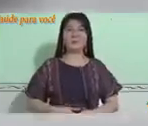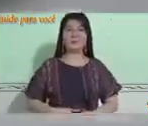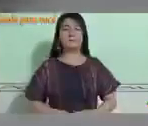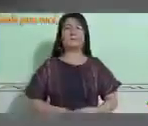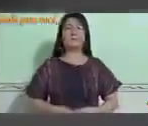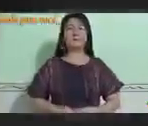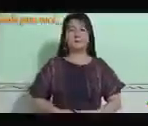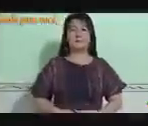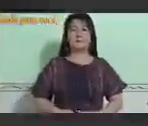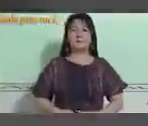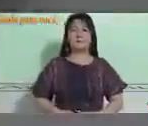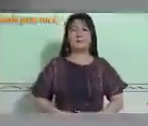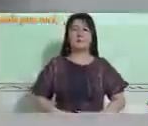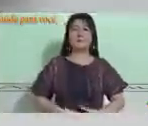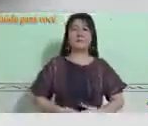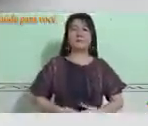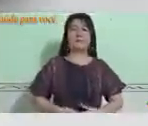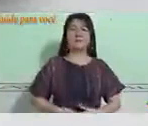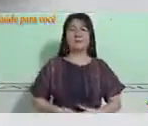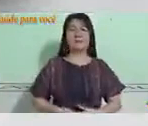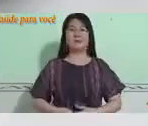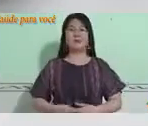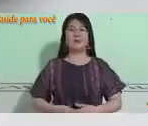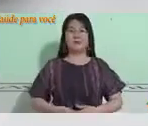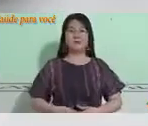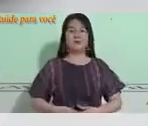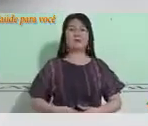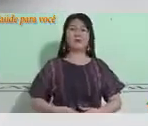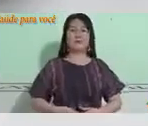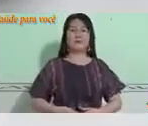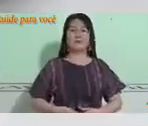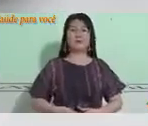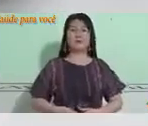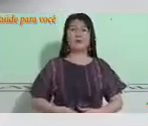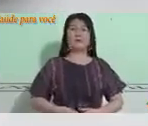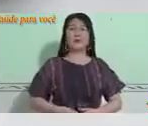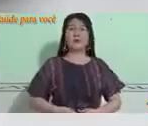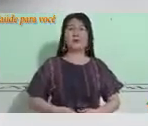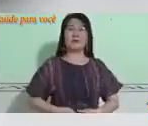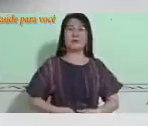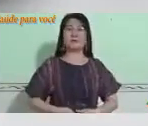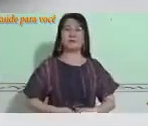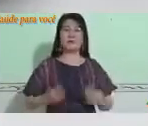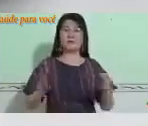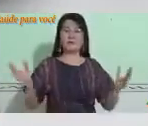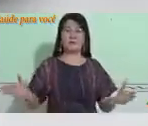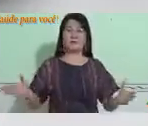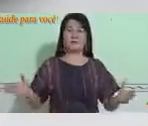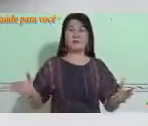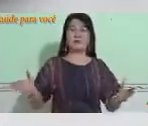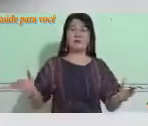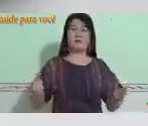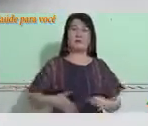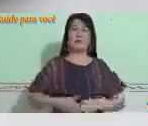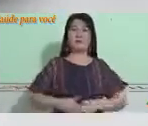remover completamente a tireoide, vendo obrigatoriamente a necessidade de reposição